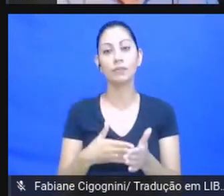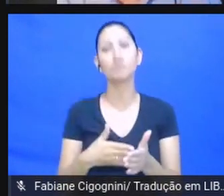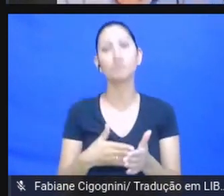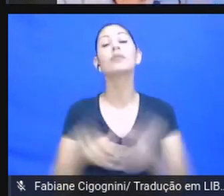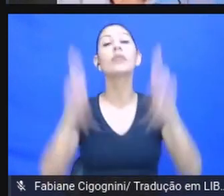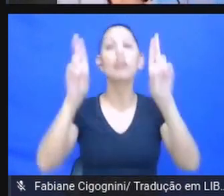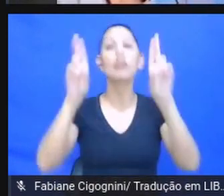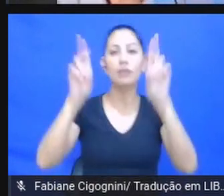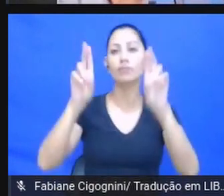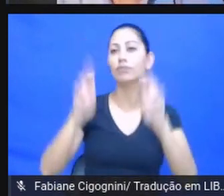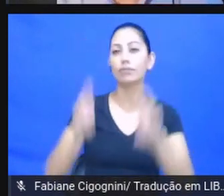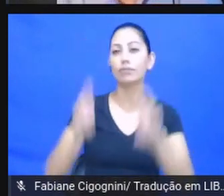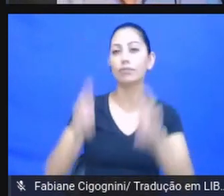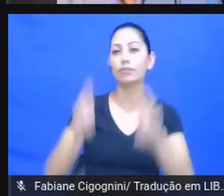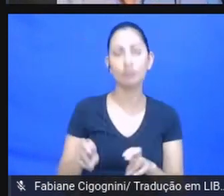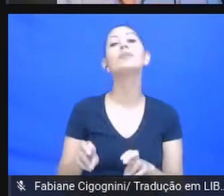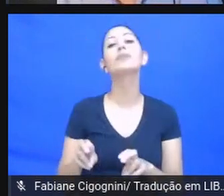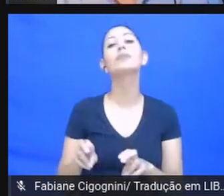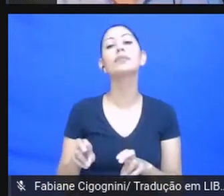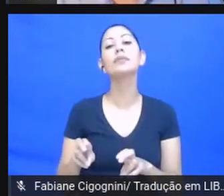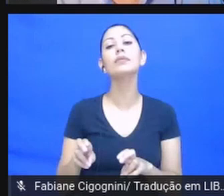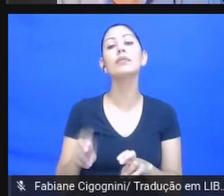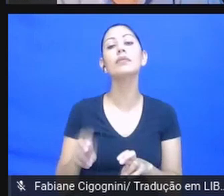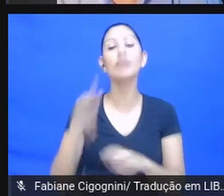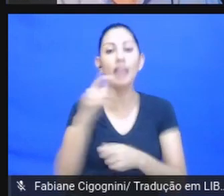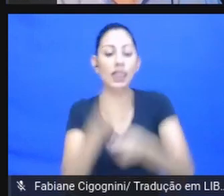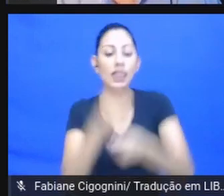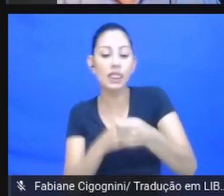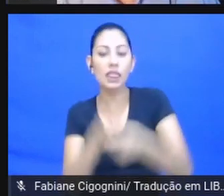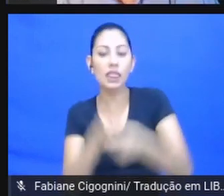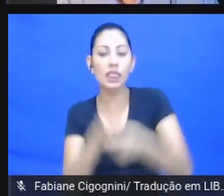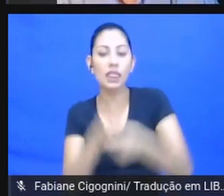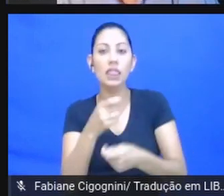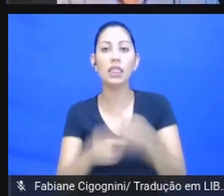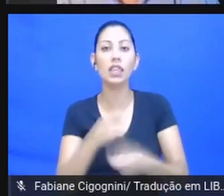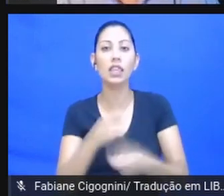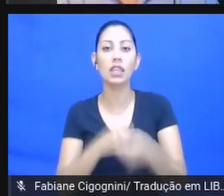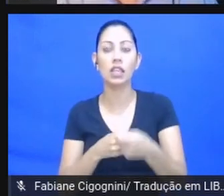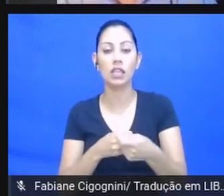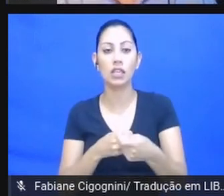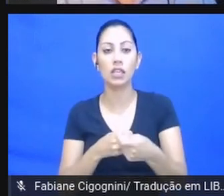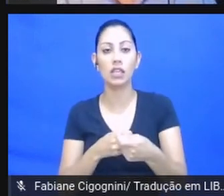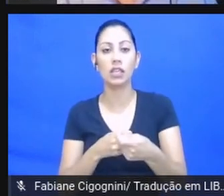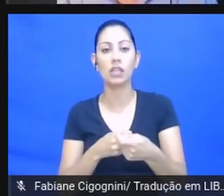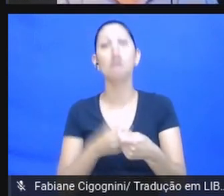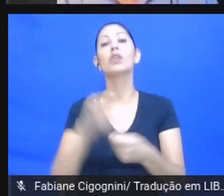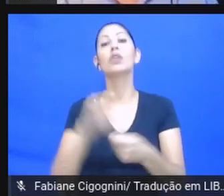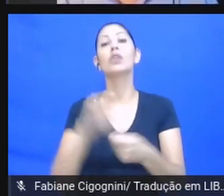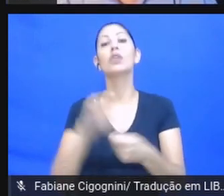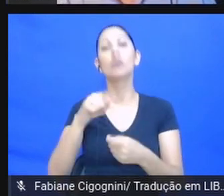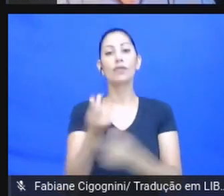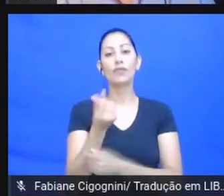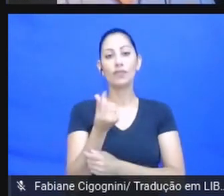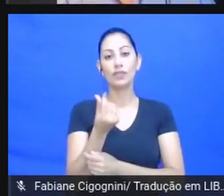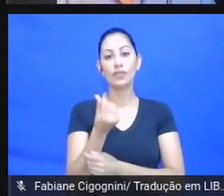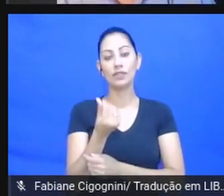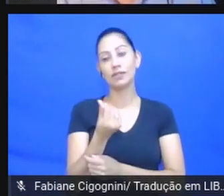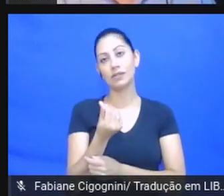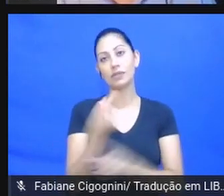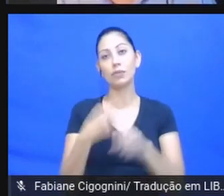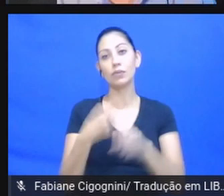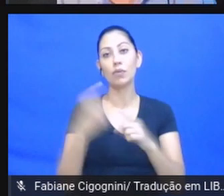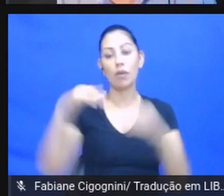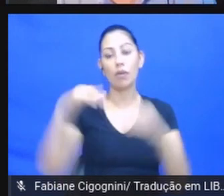questão de negociação financeira, de muitas pessoas que já perderam o emprego, pessoas que